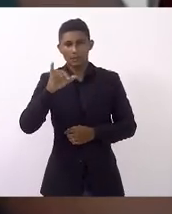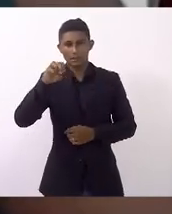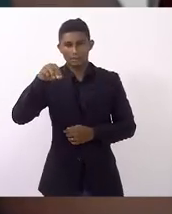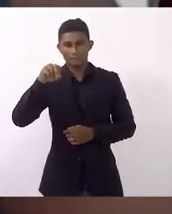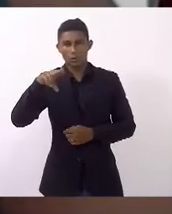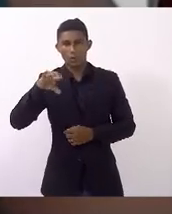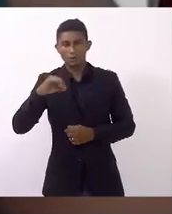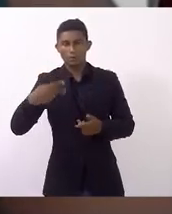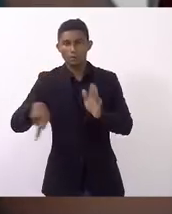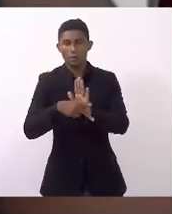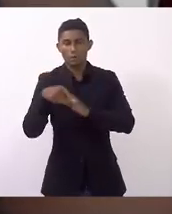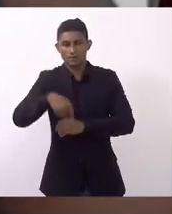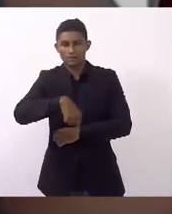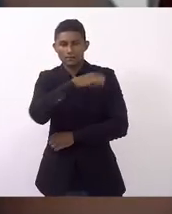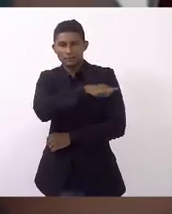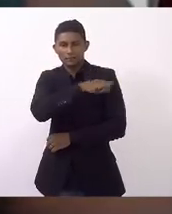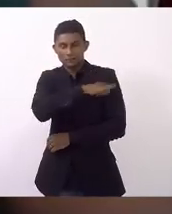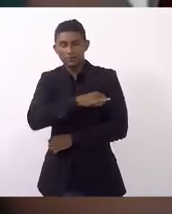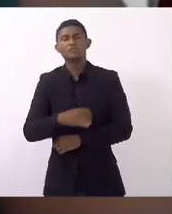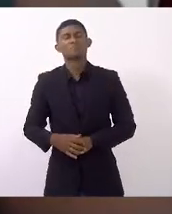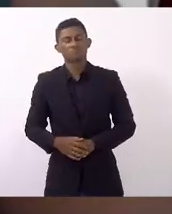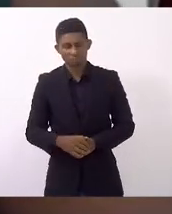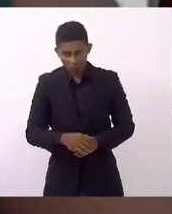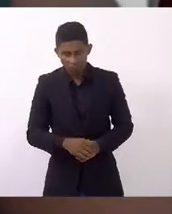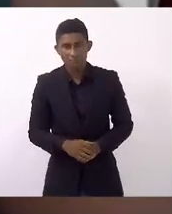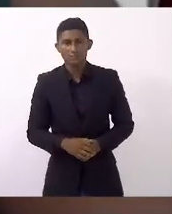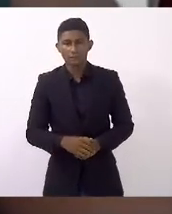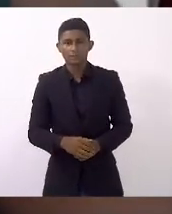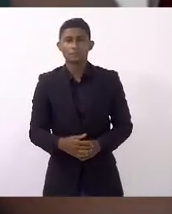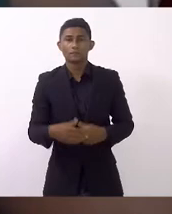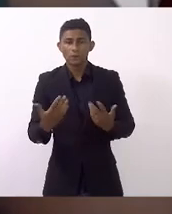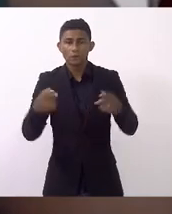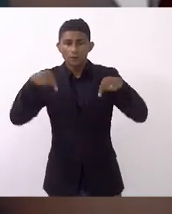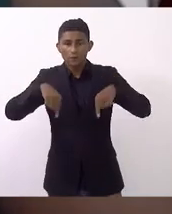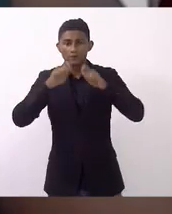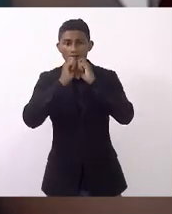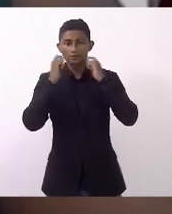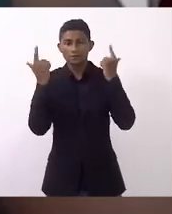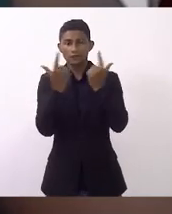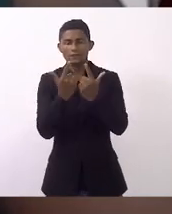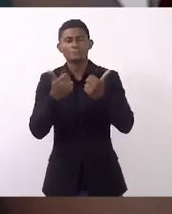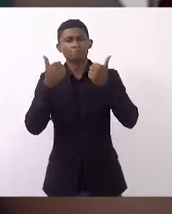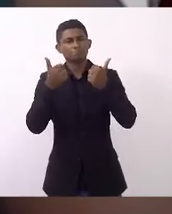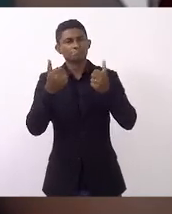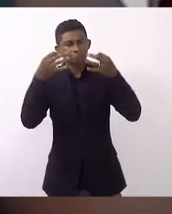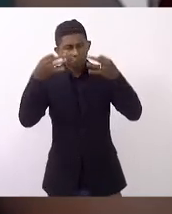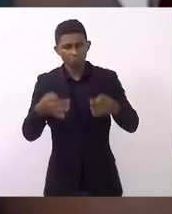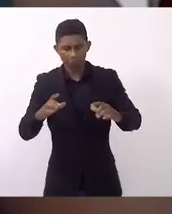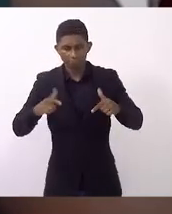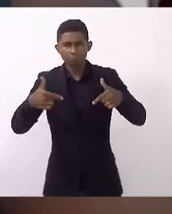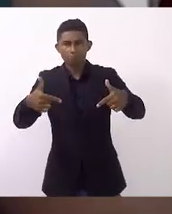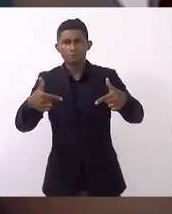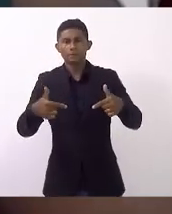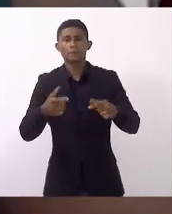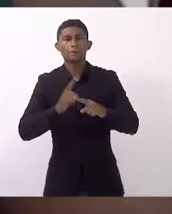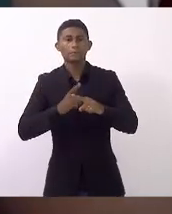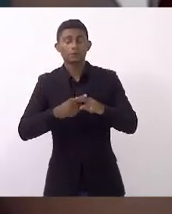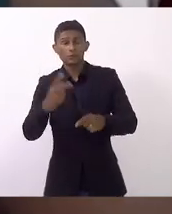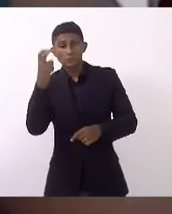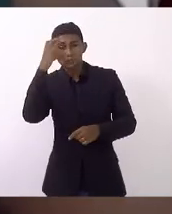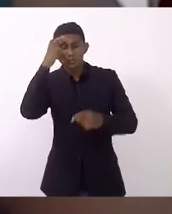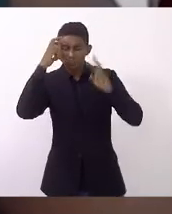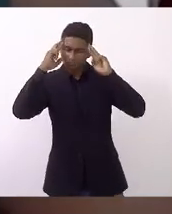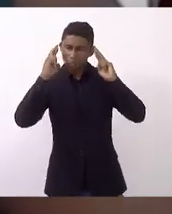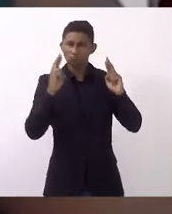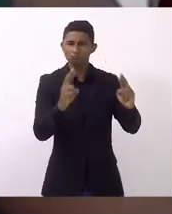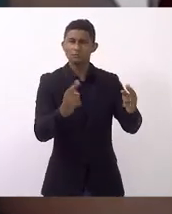material do estado do Rio de Janeiro é mais uma movimentação dessa casa em respeito à cultura, à memória